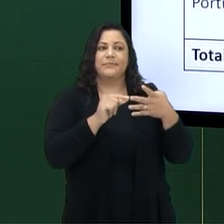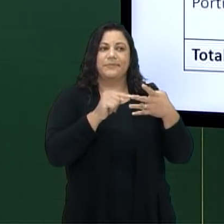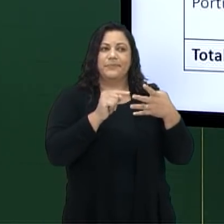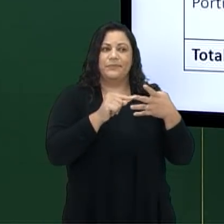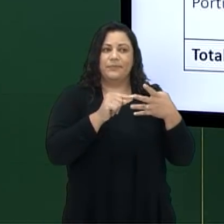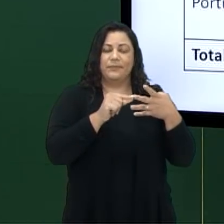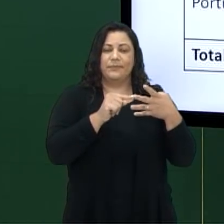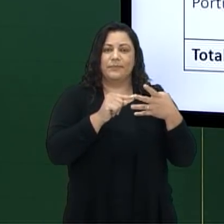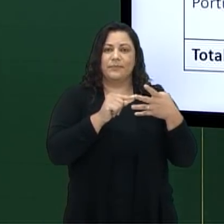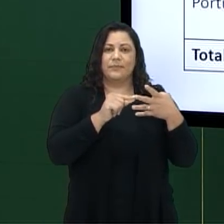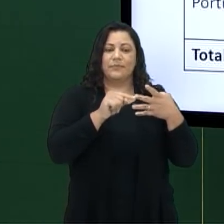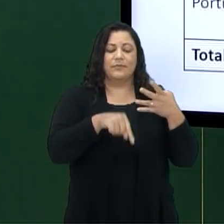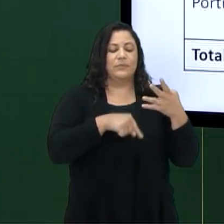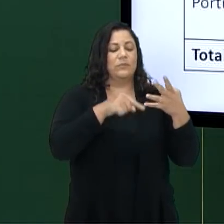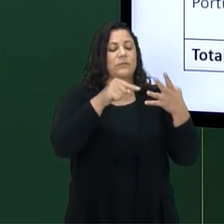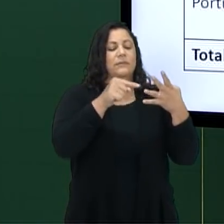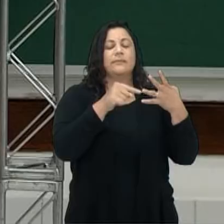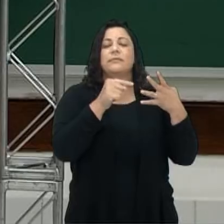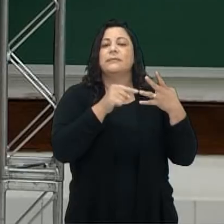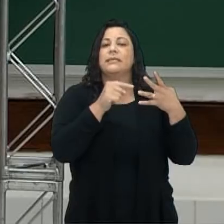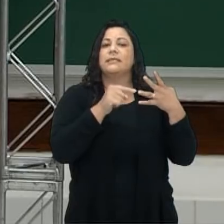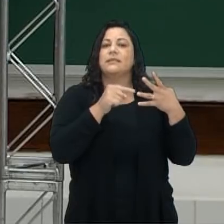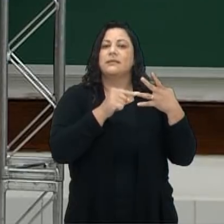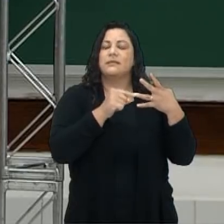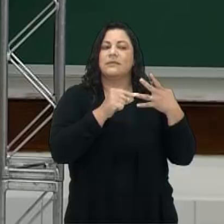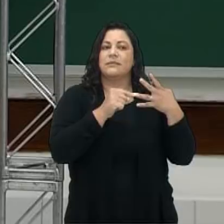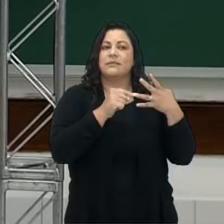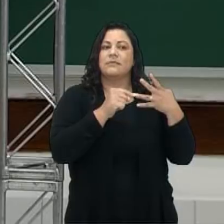30%. O próximo setor,